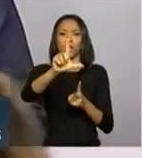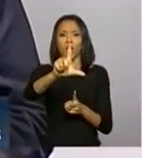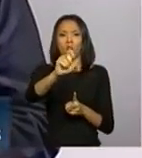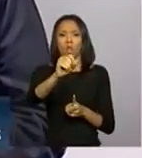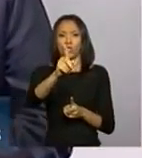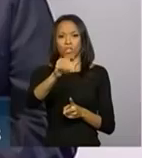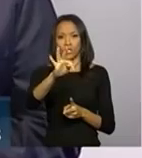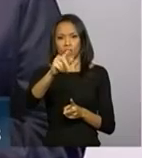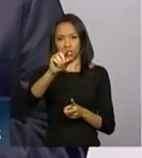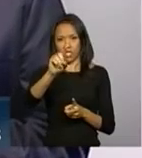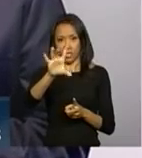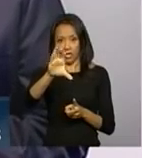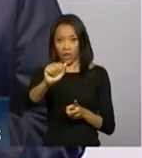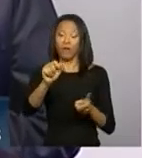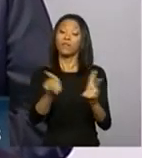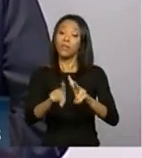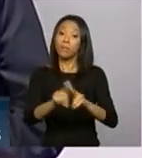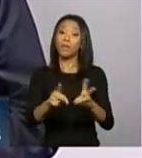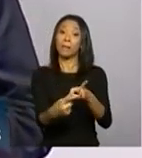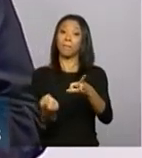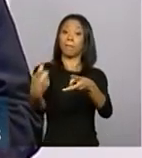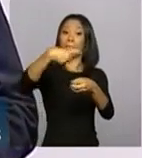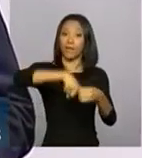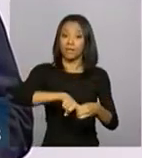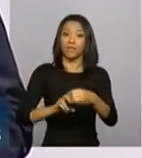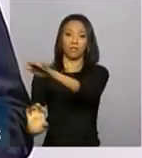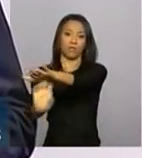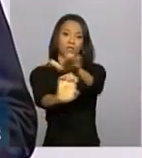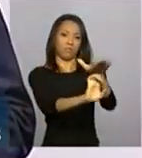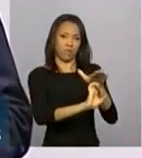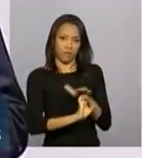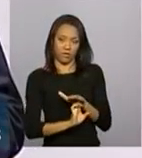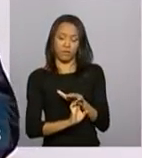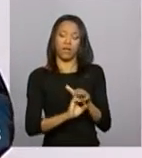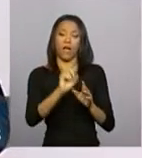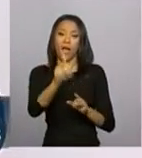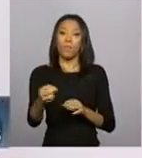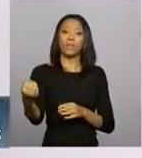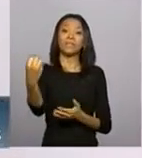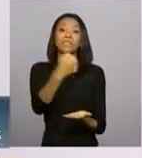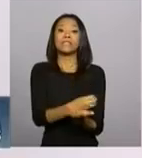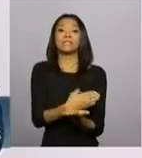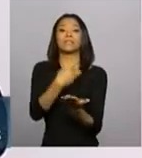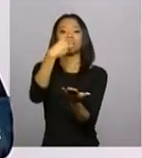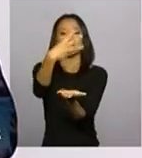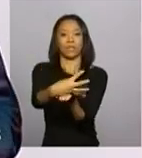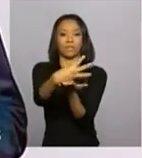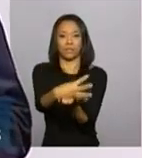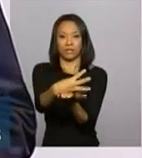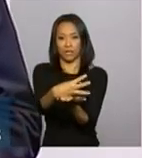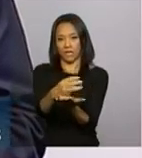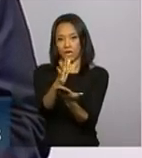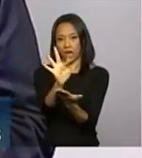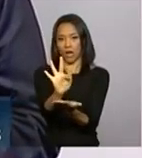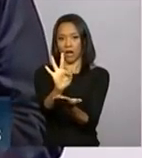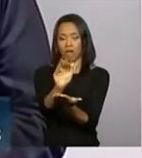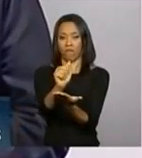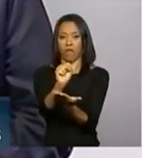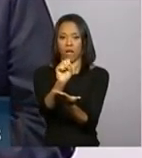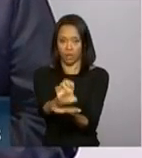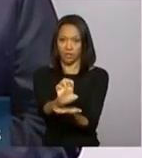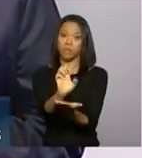e parcerias privadas. é seguir apoiando a terceira fase da minha do Minha Casa Minha Vida e